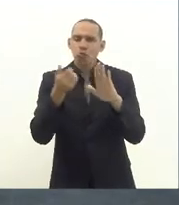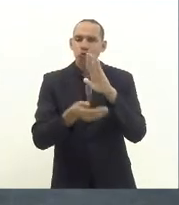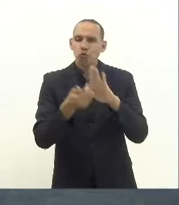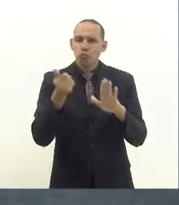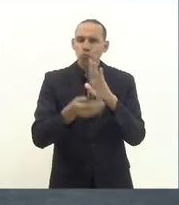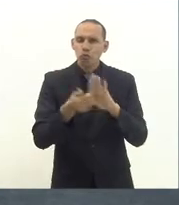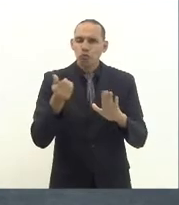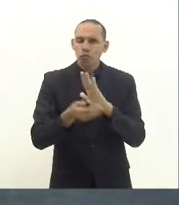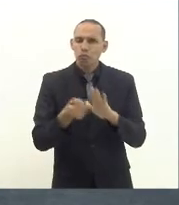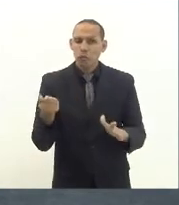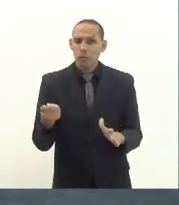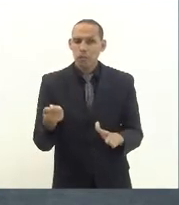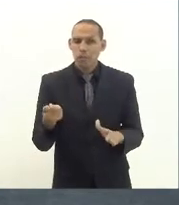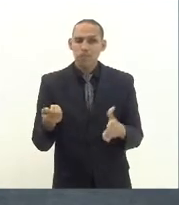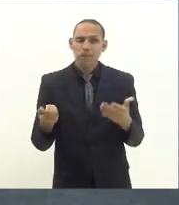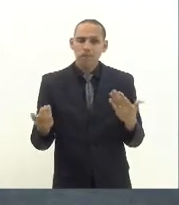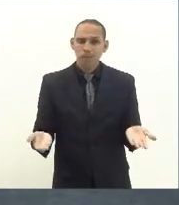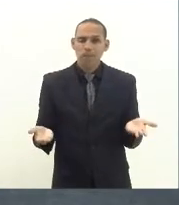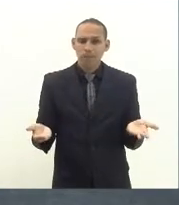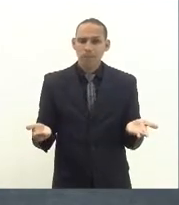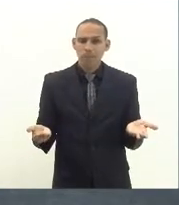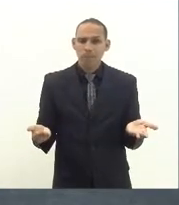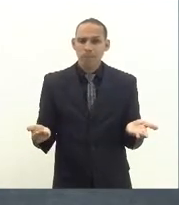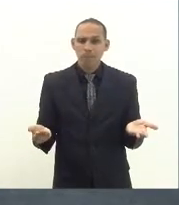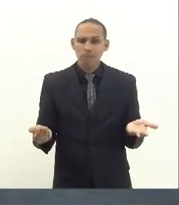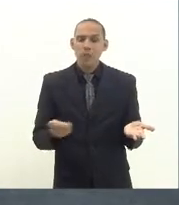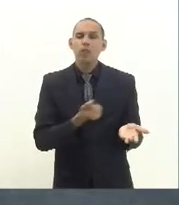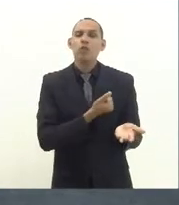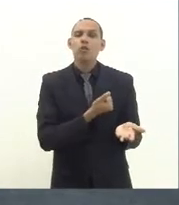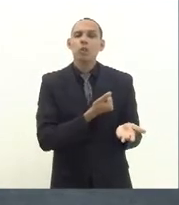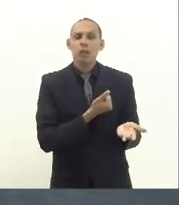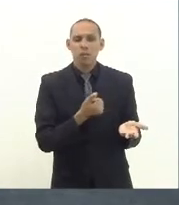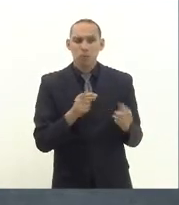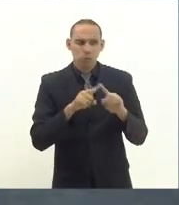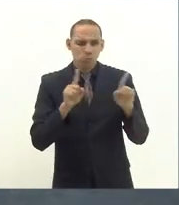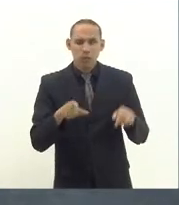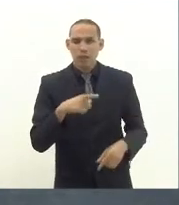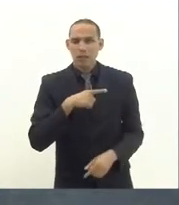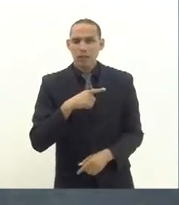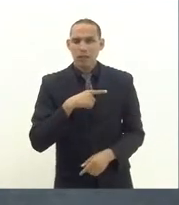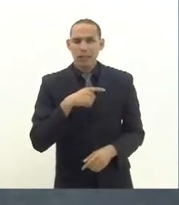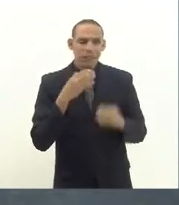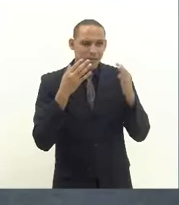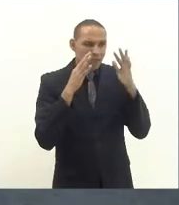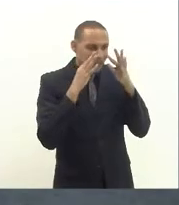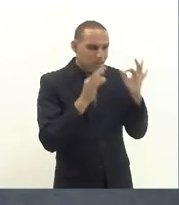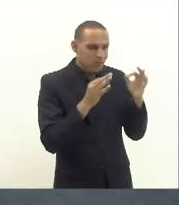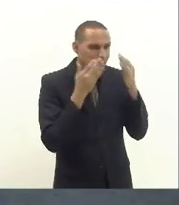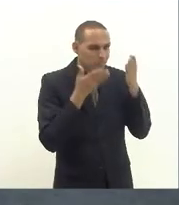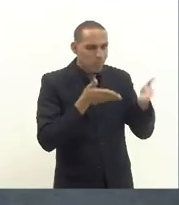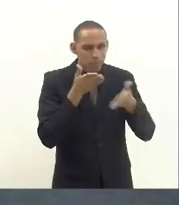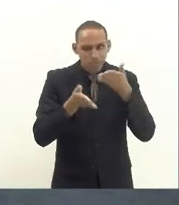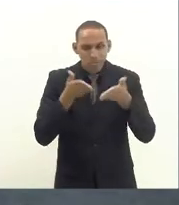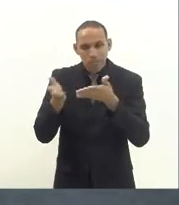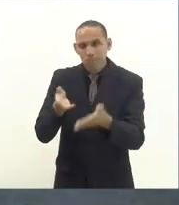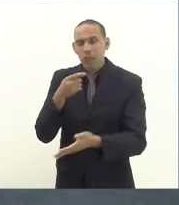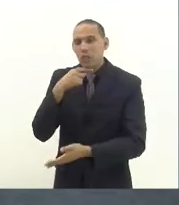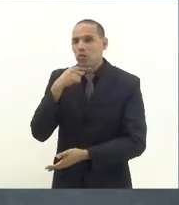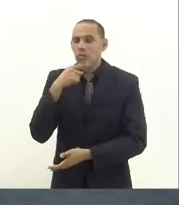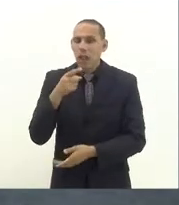dessa forma Eles não conseguem com numerário que eles têm dar atenção e muito menos